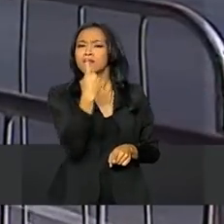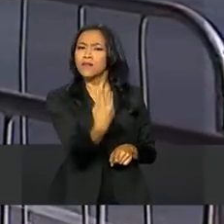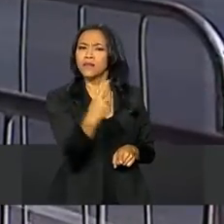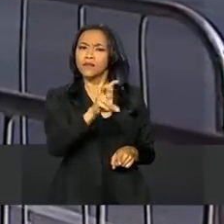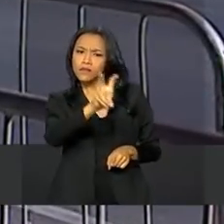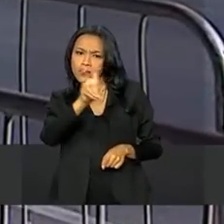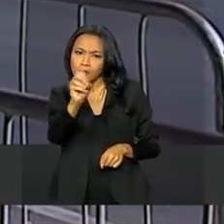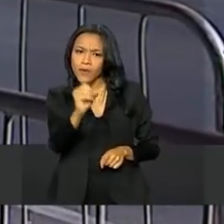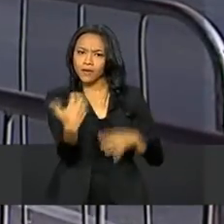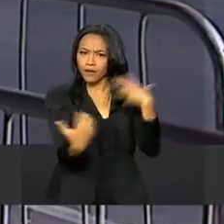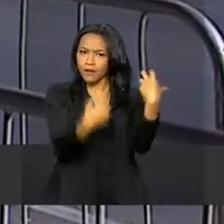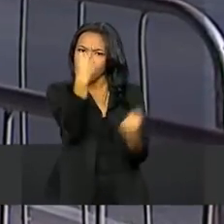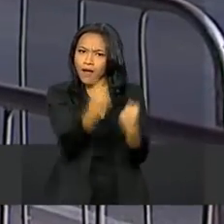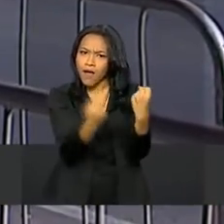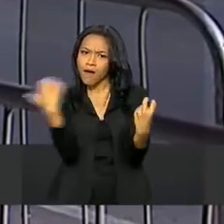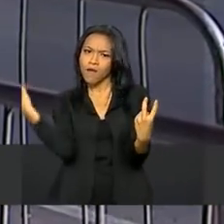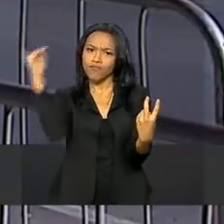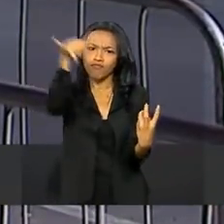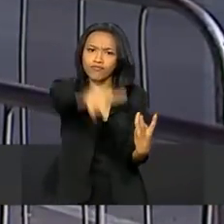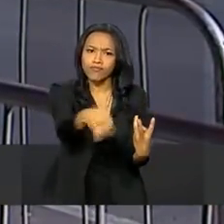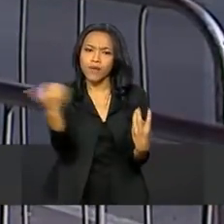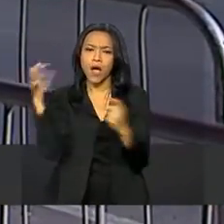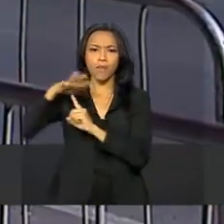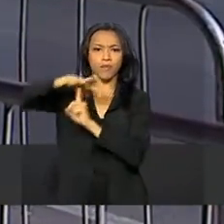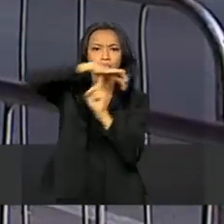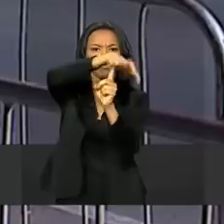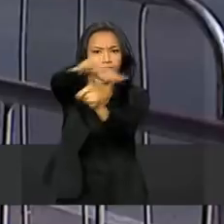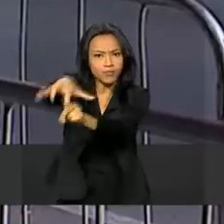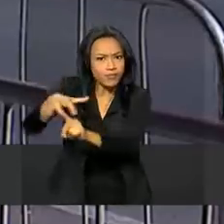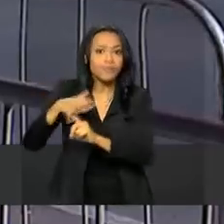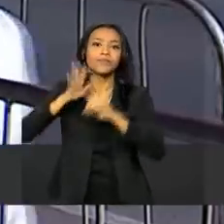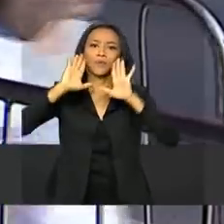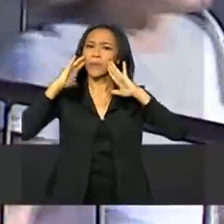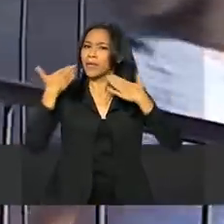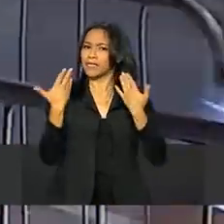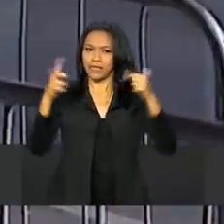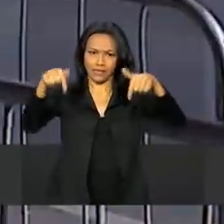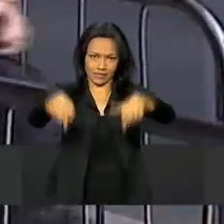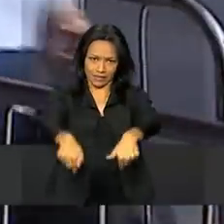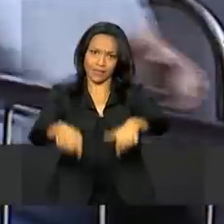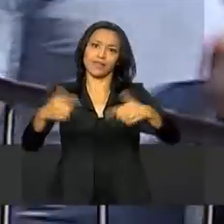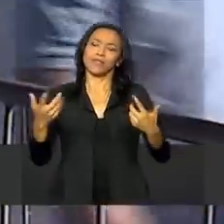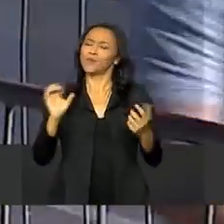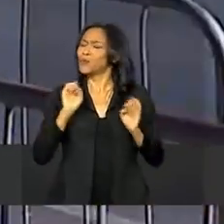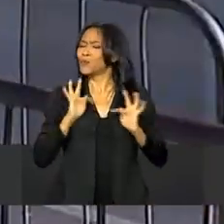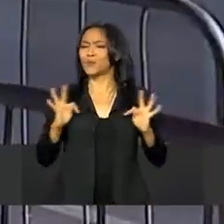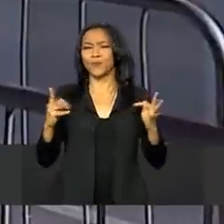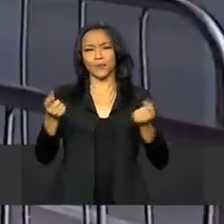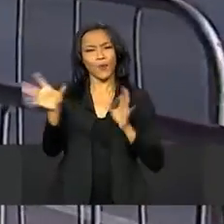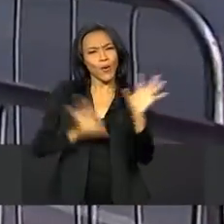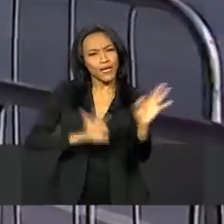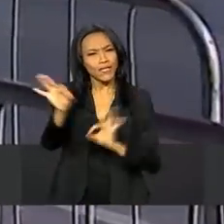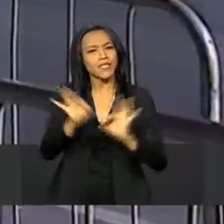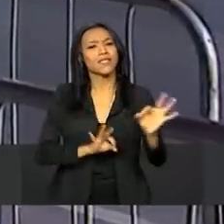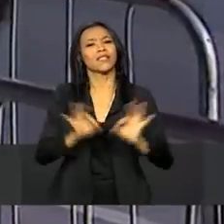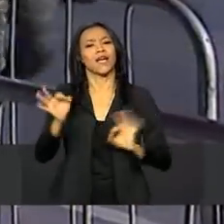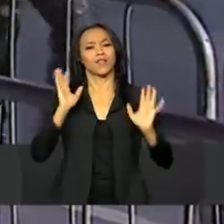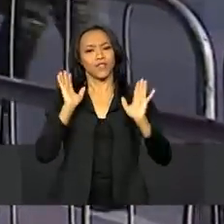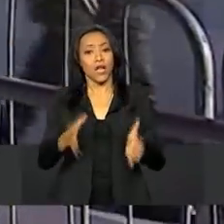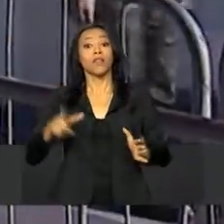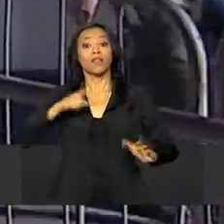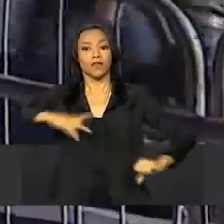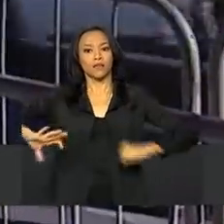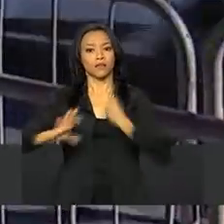viaturas, veículos, aeronaves e helicópteros. Por aqui, então, tudo organizado, tudo montado. As forças de